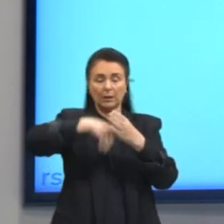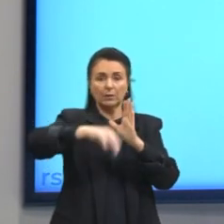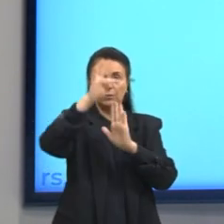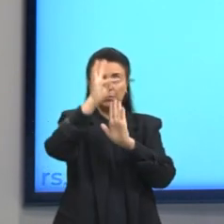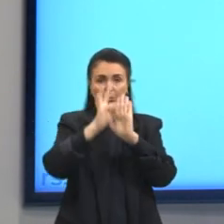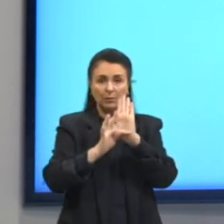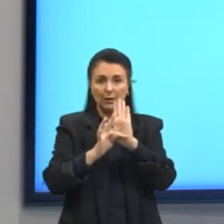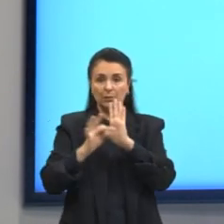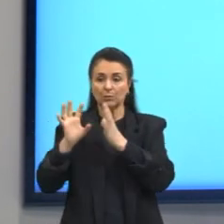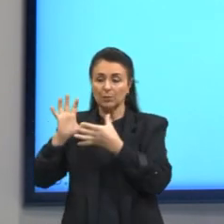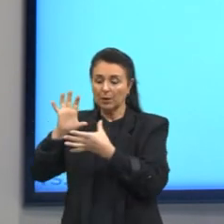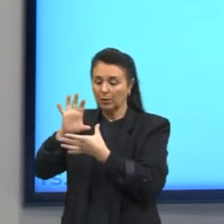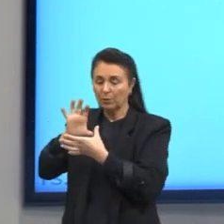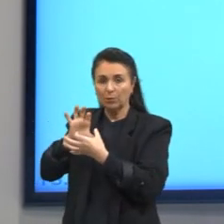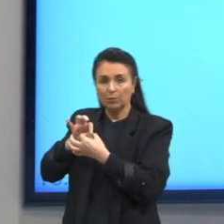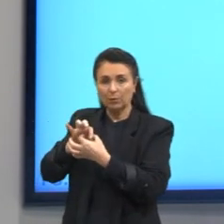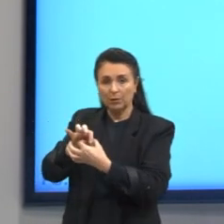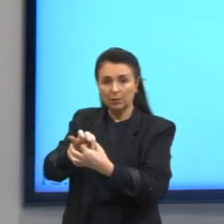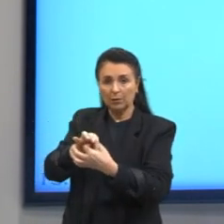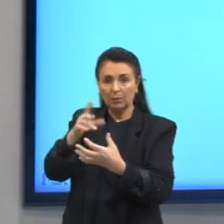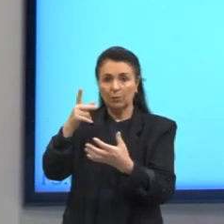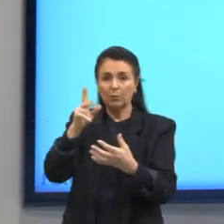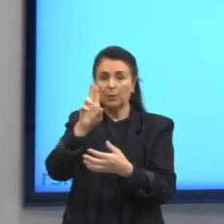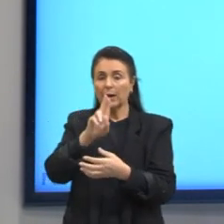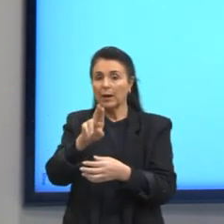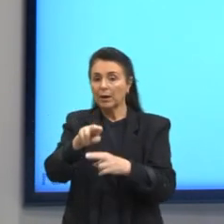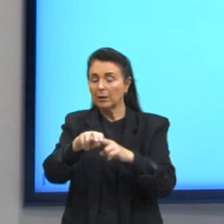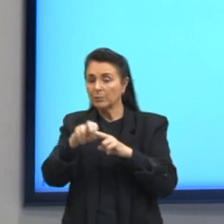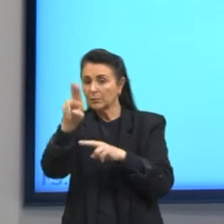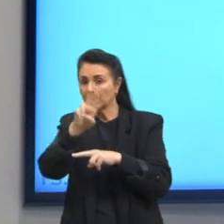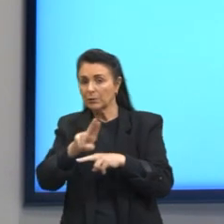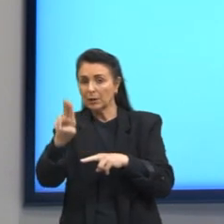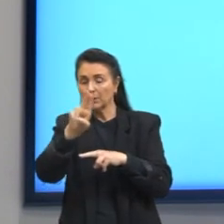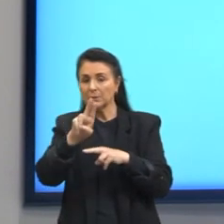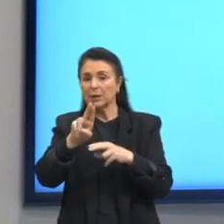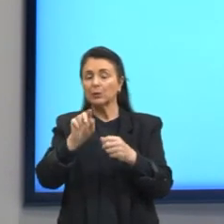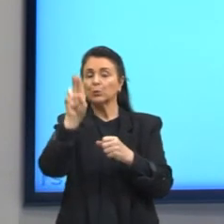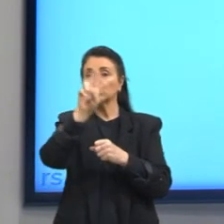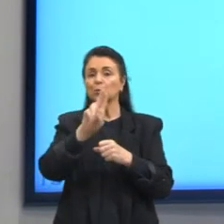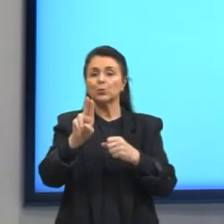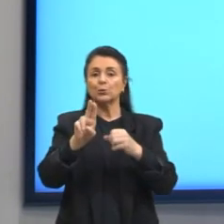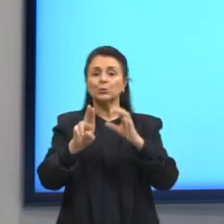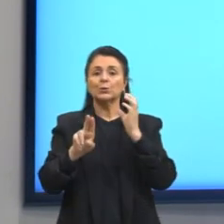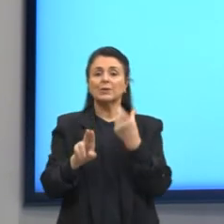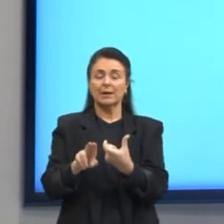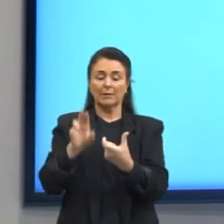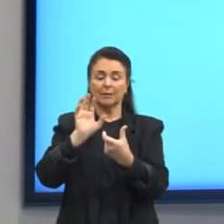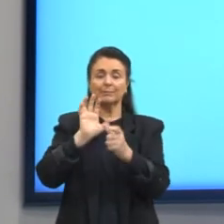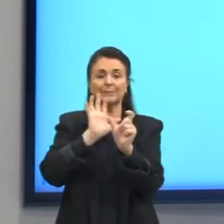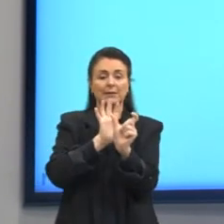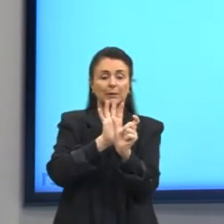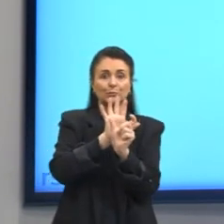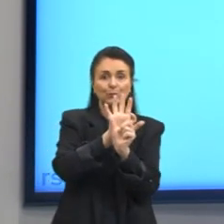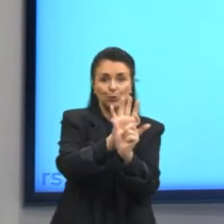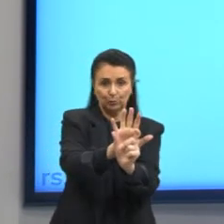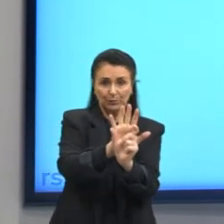ali a coesão vai se dá exatamente pelo uso dessa elipse dessa supressão aí no meu Sujeito da